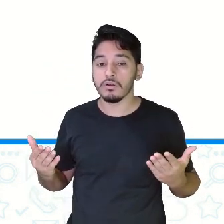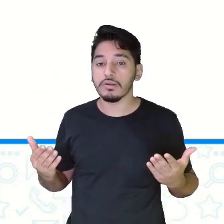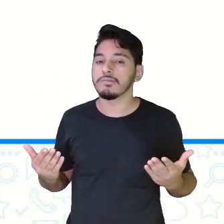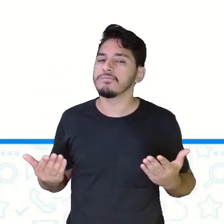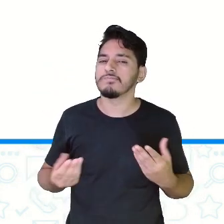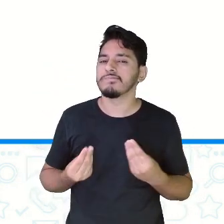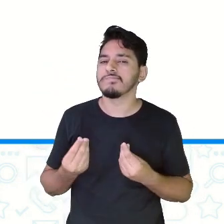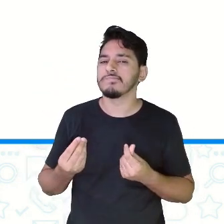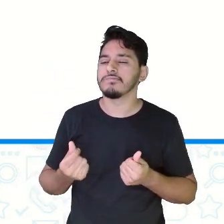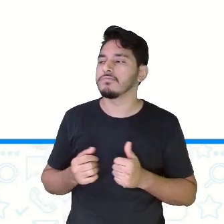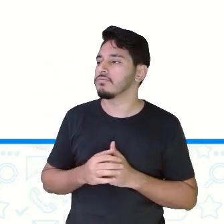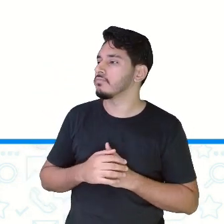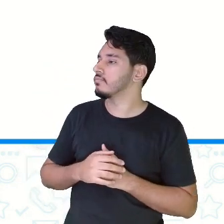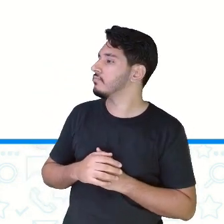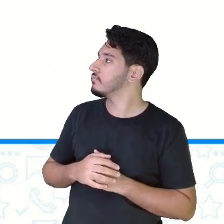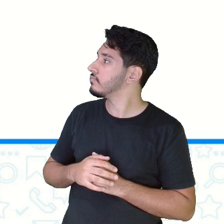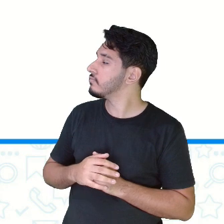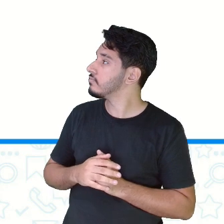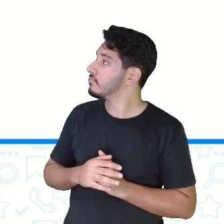quinto ano?